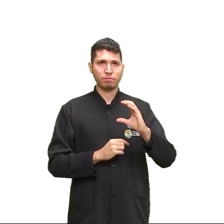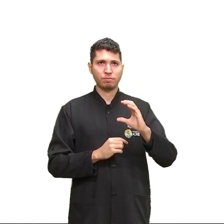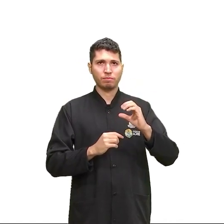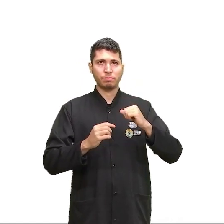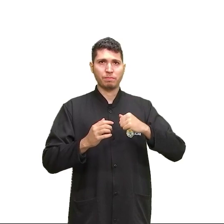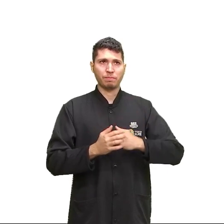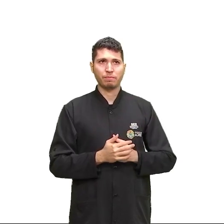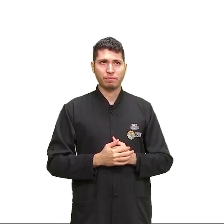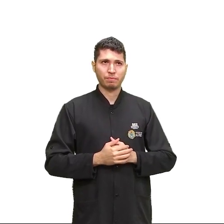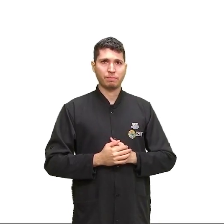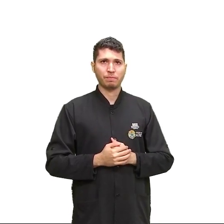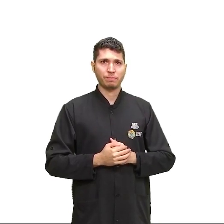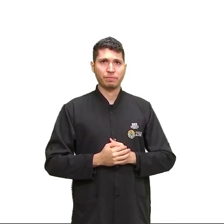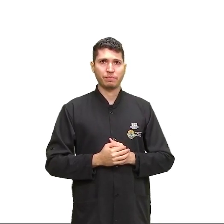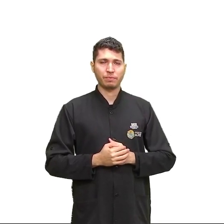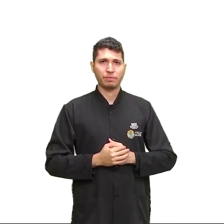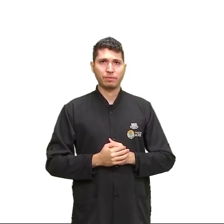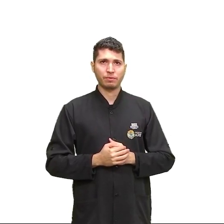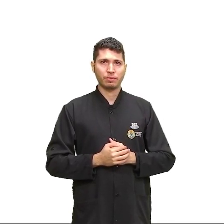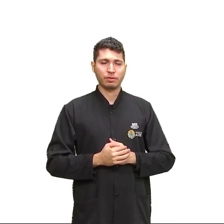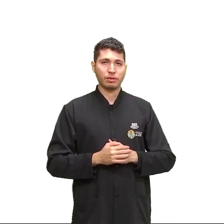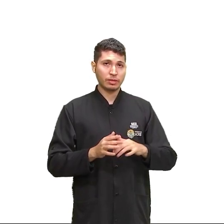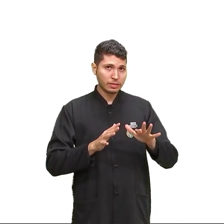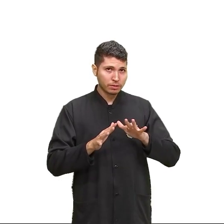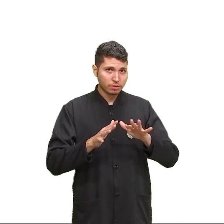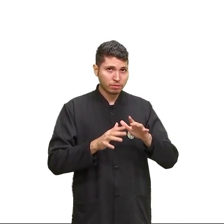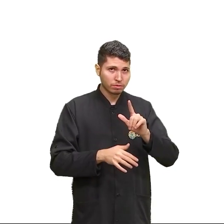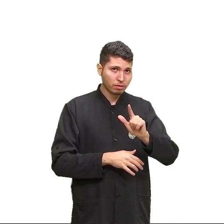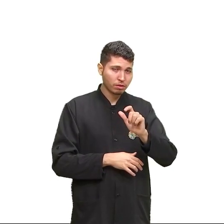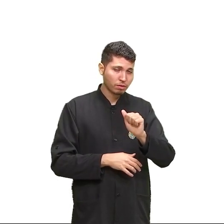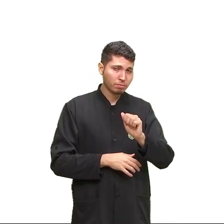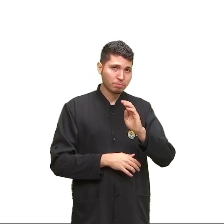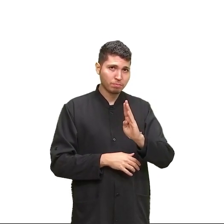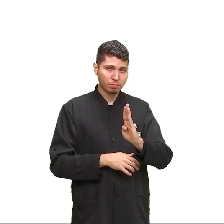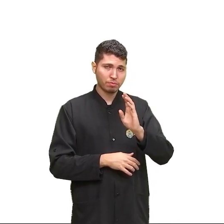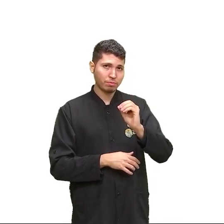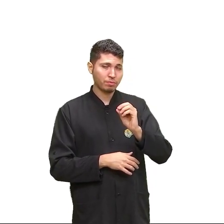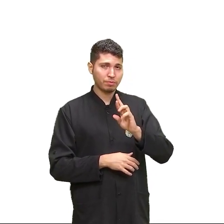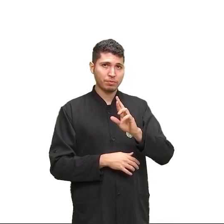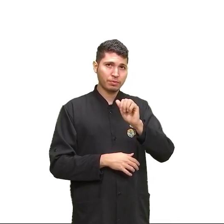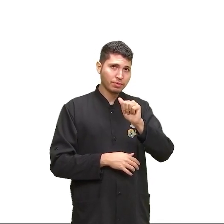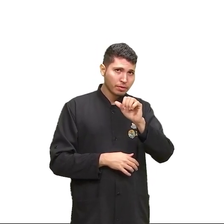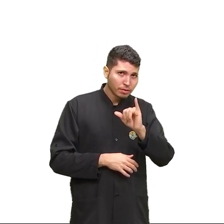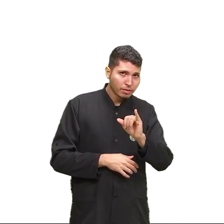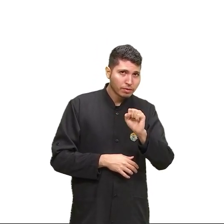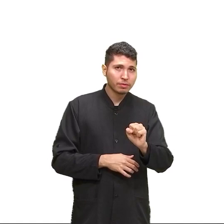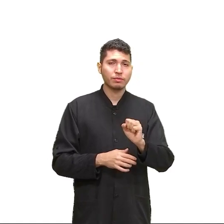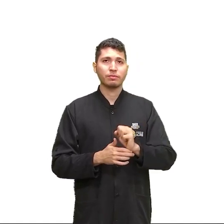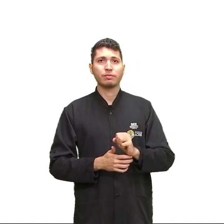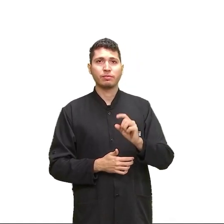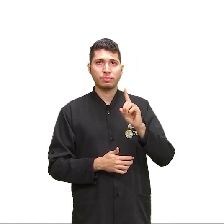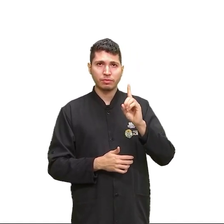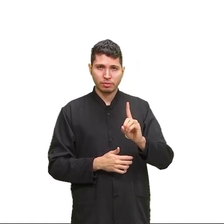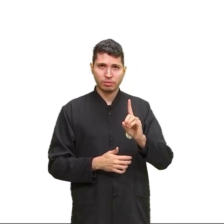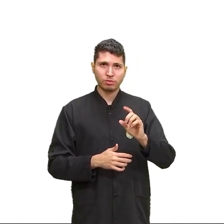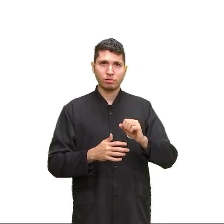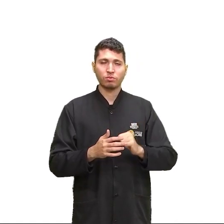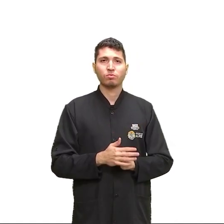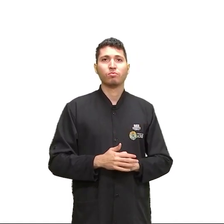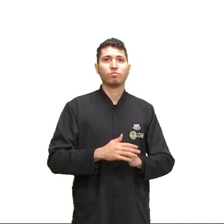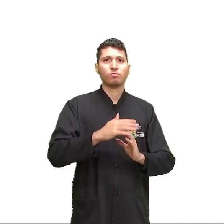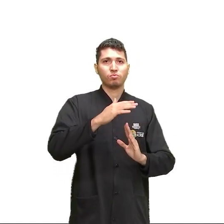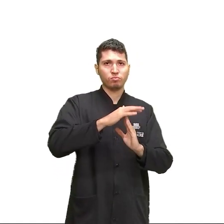laborais. Mais uma vez, as atividades laborais elas não eram valorizadas nesse contexto da escravização. D. Superação